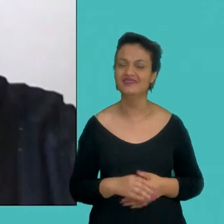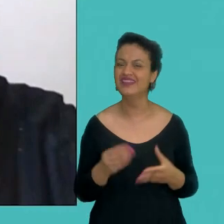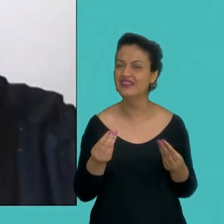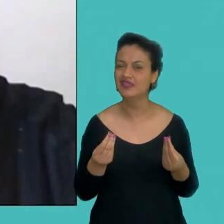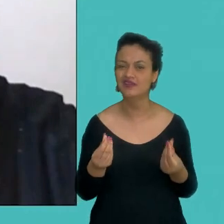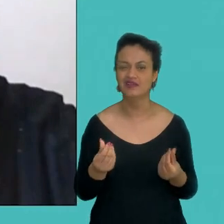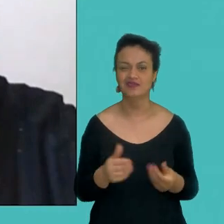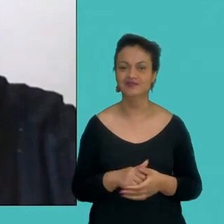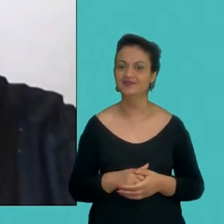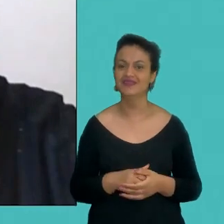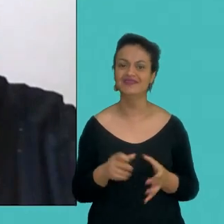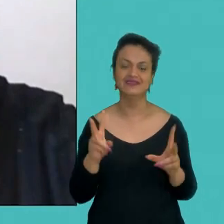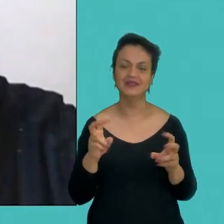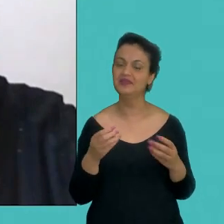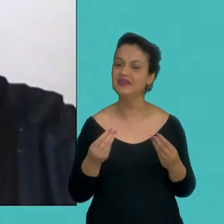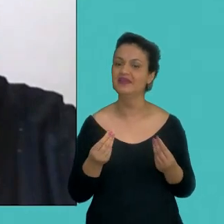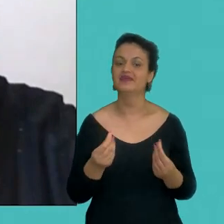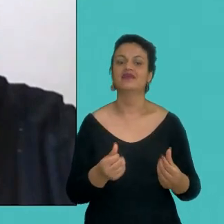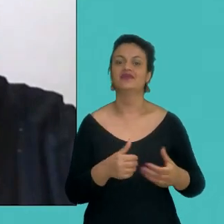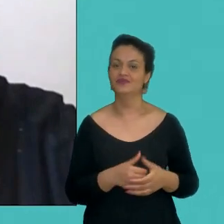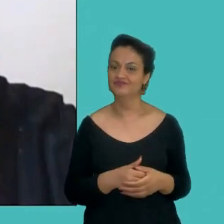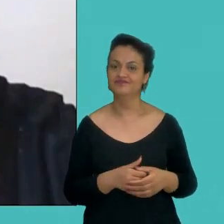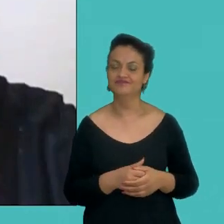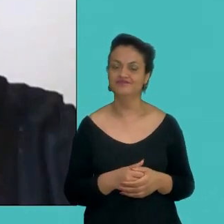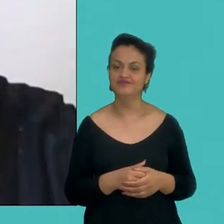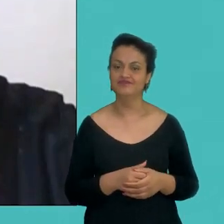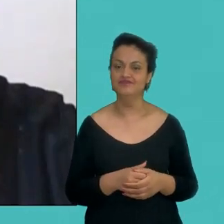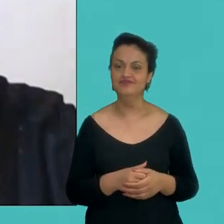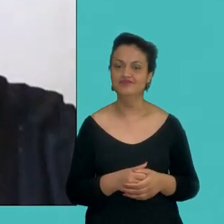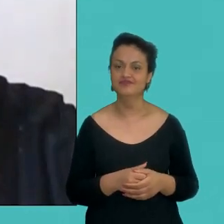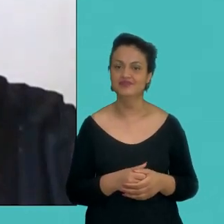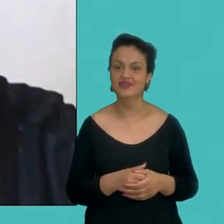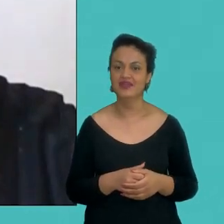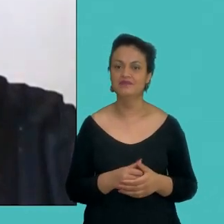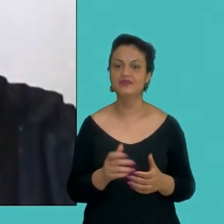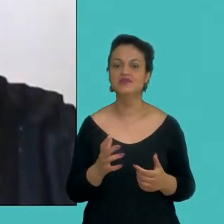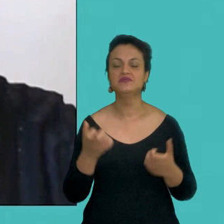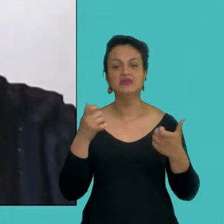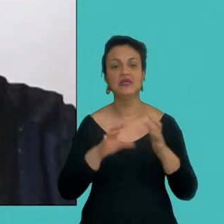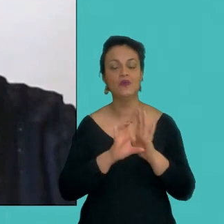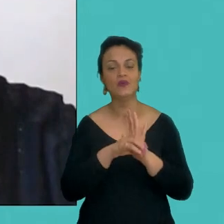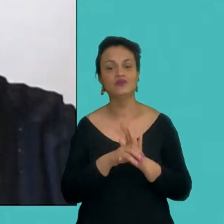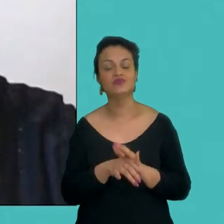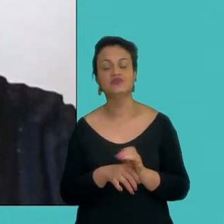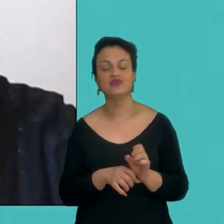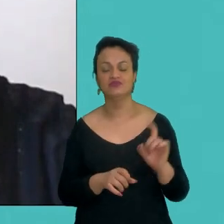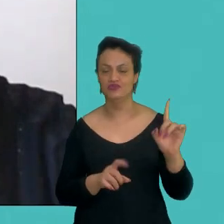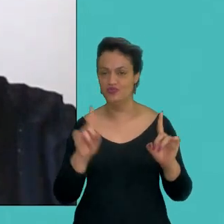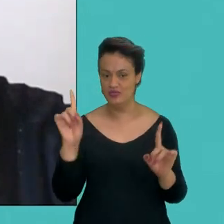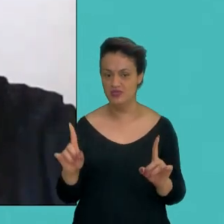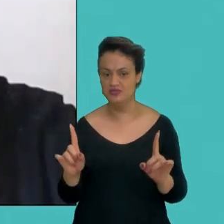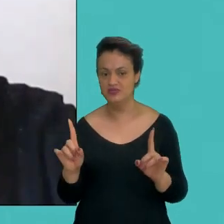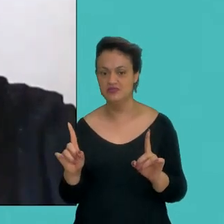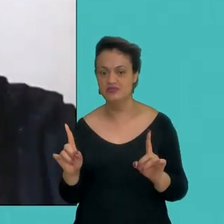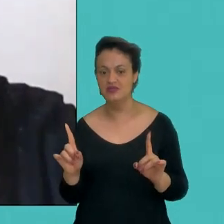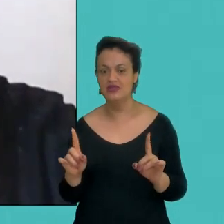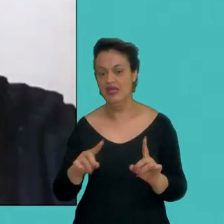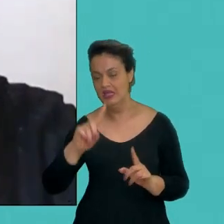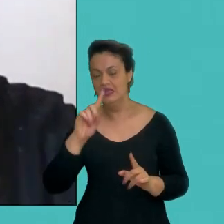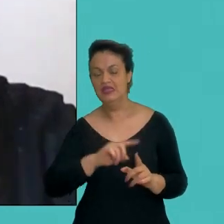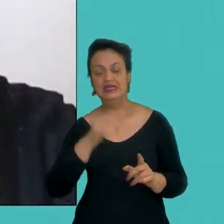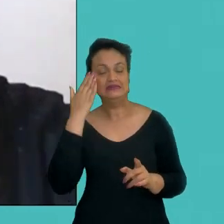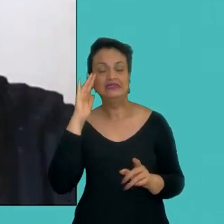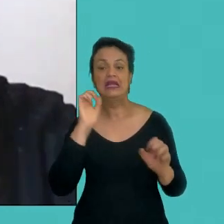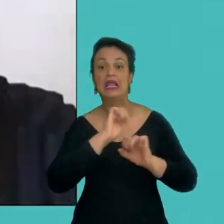vivemos. É muito delicada essa situação. E eu a separei em duas, vocês perceberam, conceitualmente. Uma,